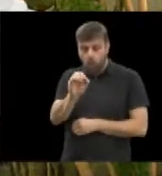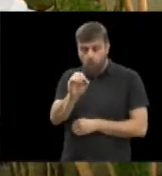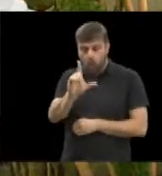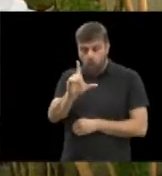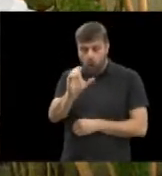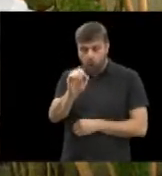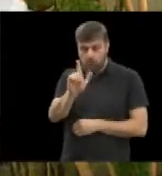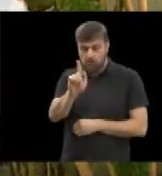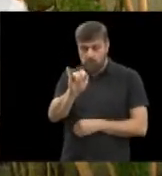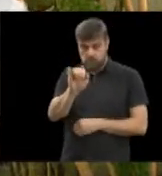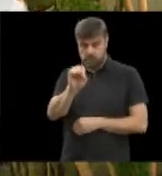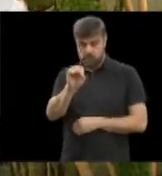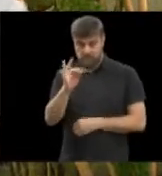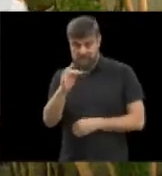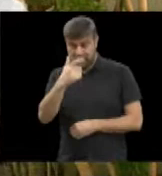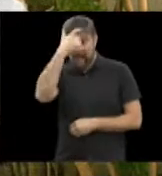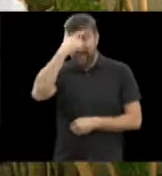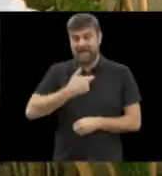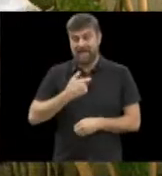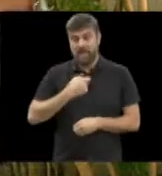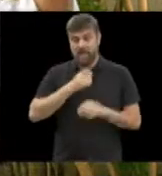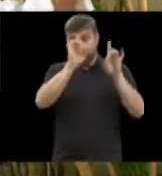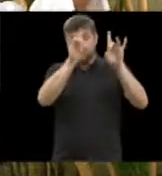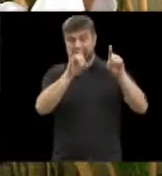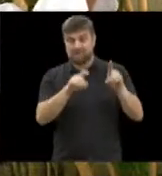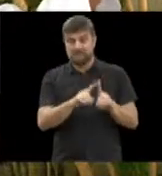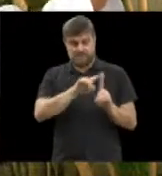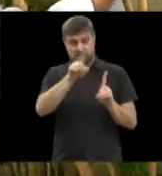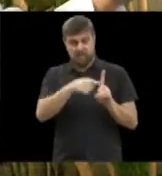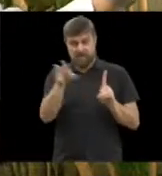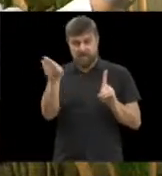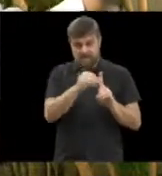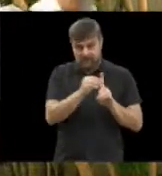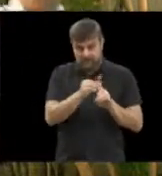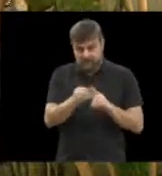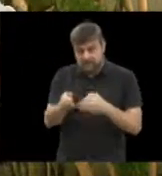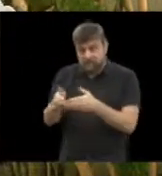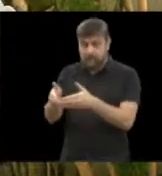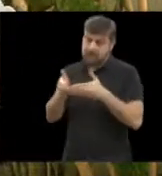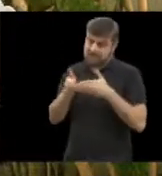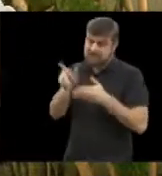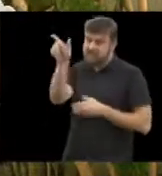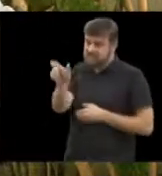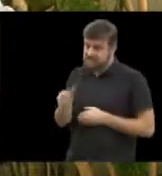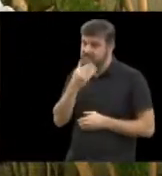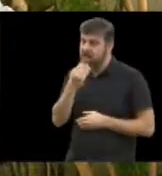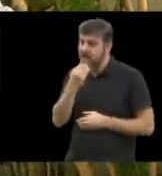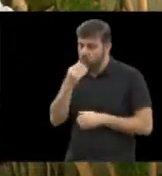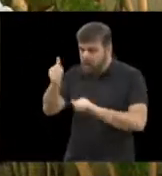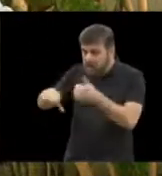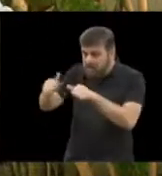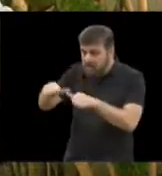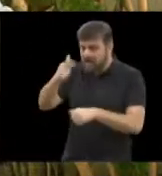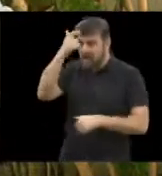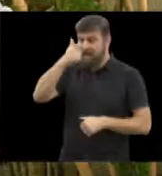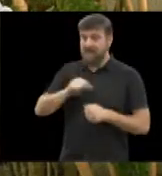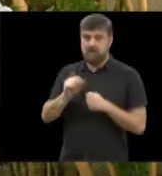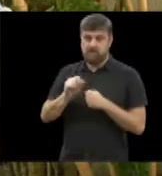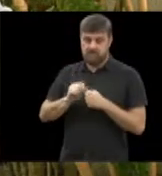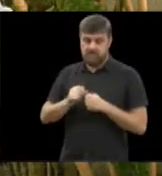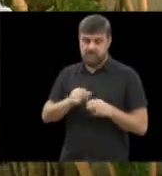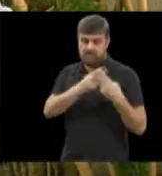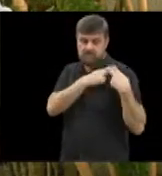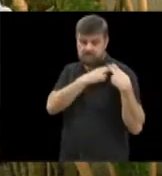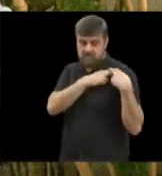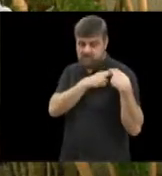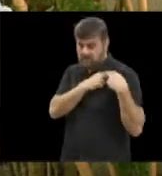especialista em medicina reprodutiva, como eu, ginecologista, ele pede uma avaliação urológica. Porém, eu faço a parte andrológica, é